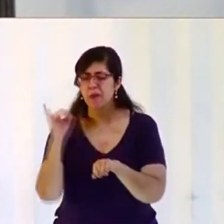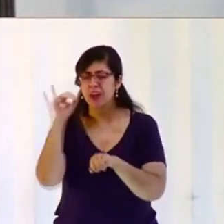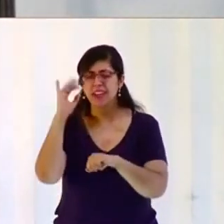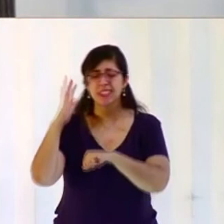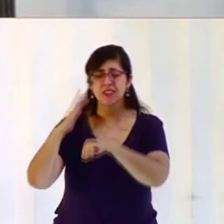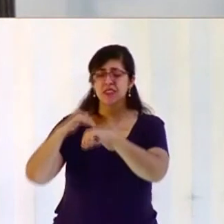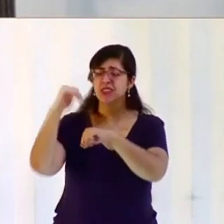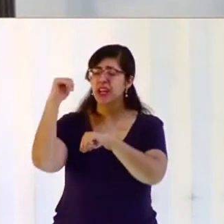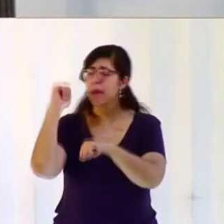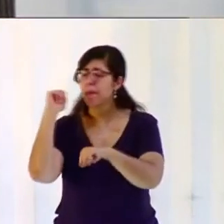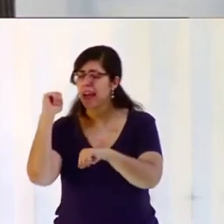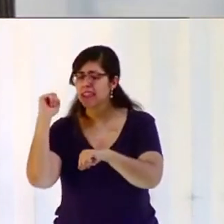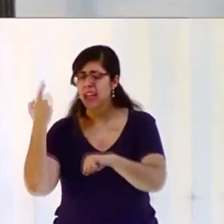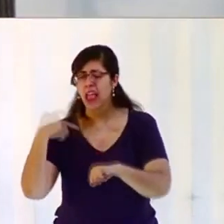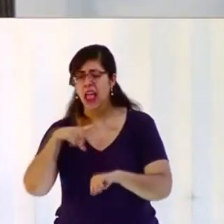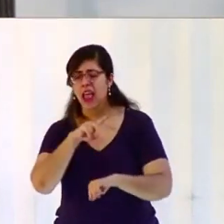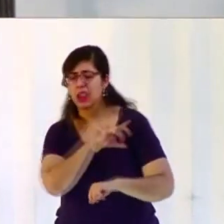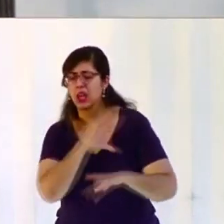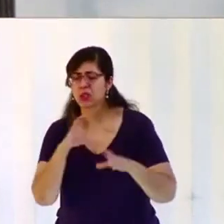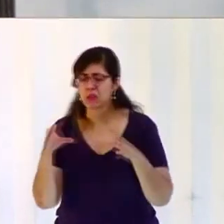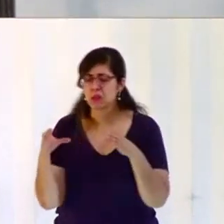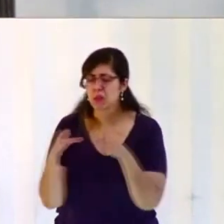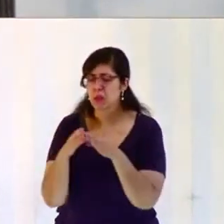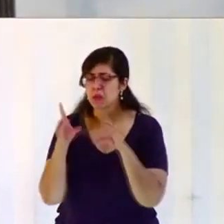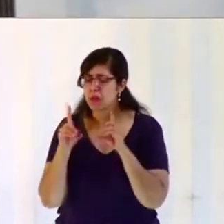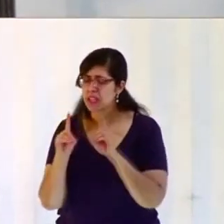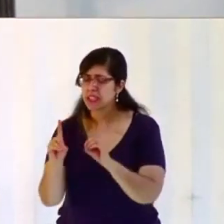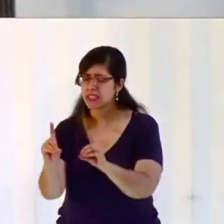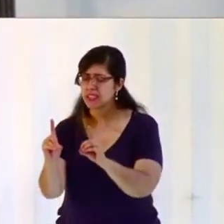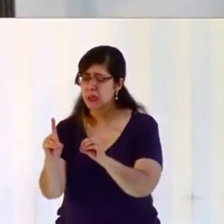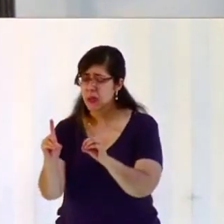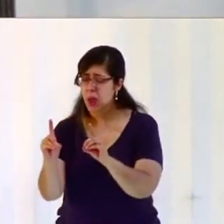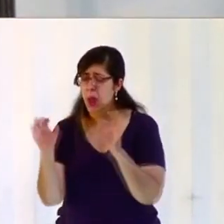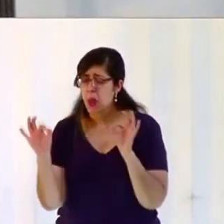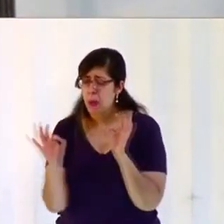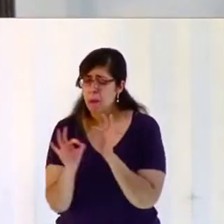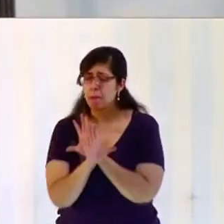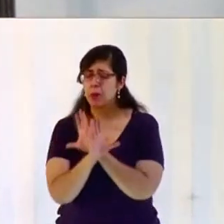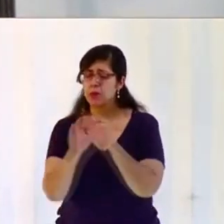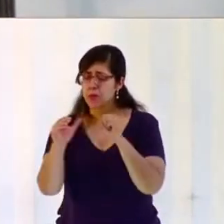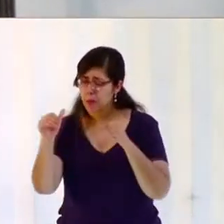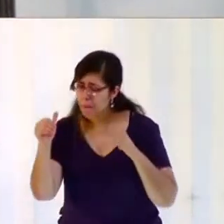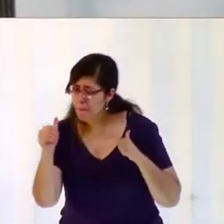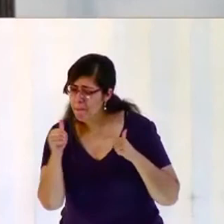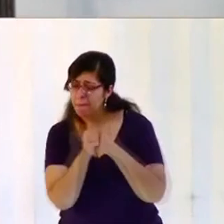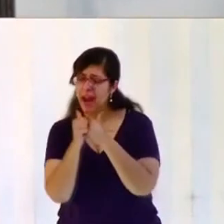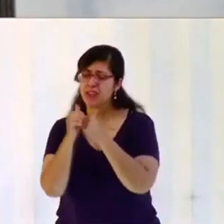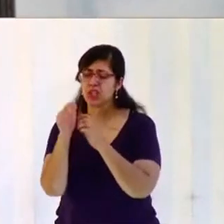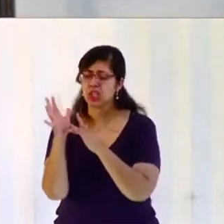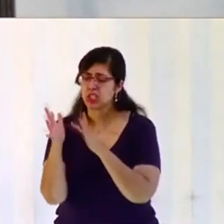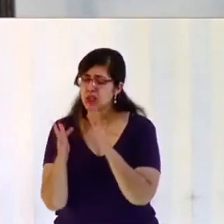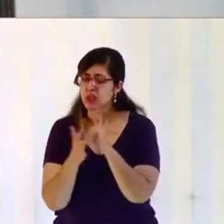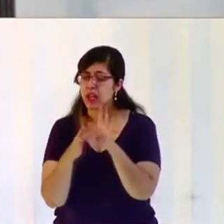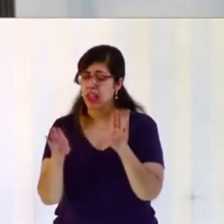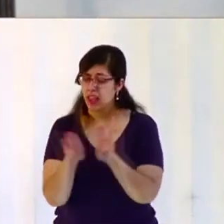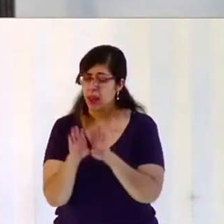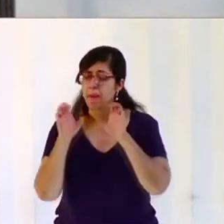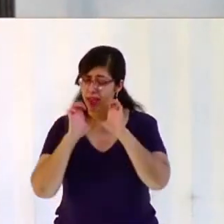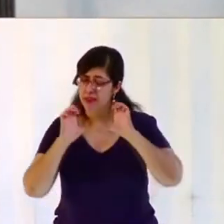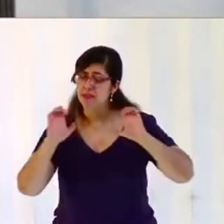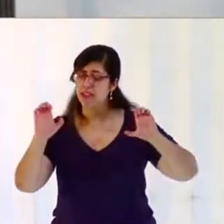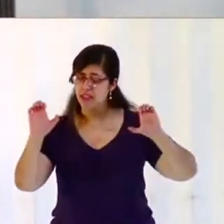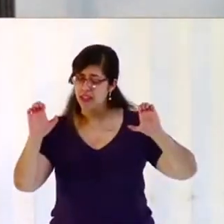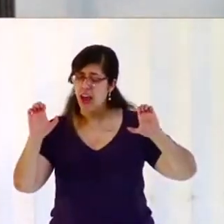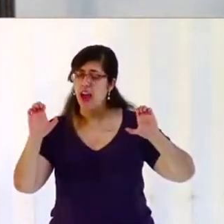de um colegiado, a designação, tanto para estarem com Ele, como para ministrarem por Ele.